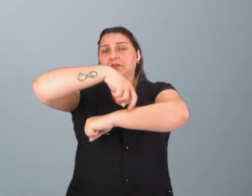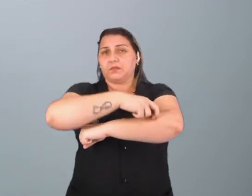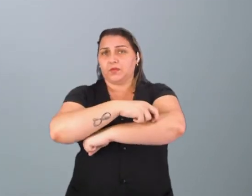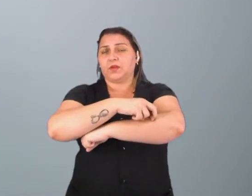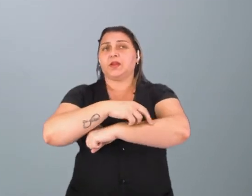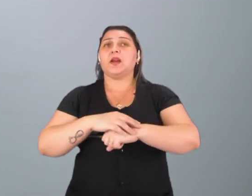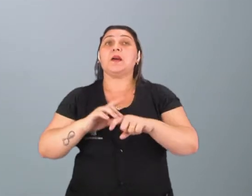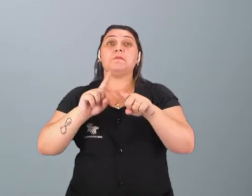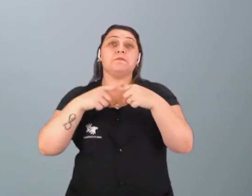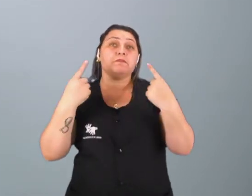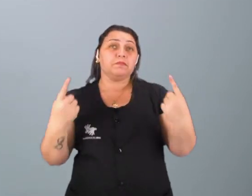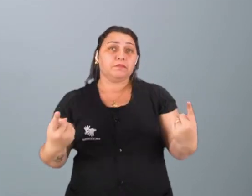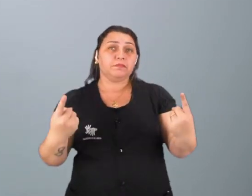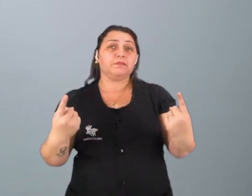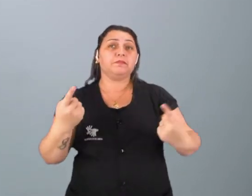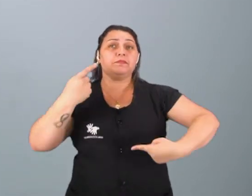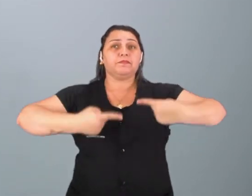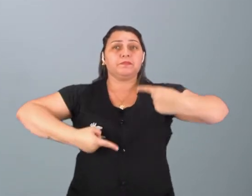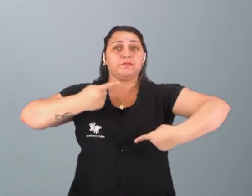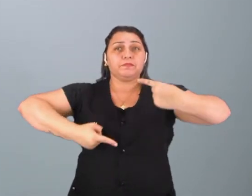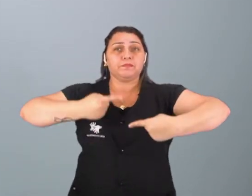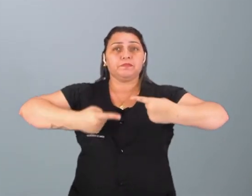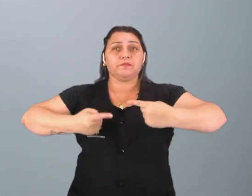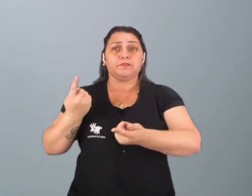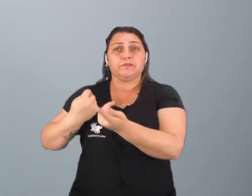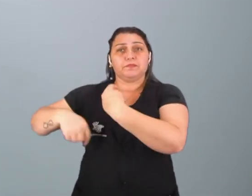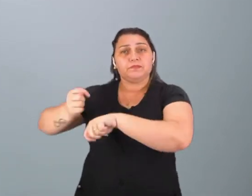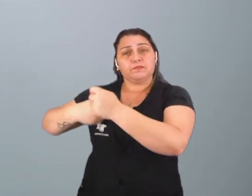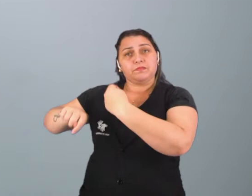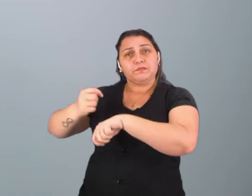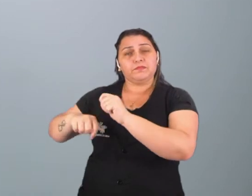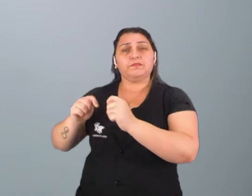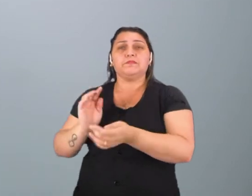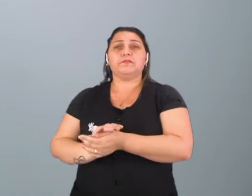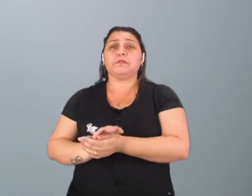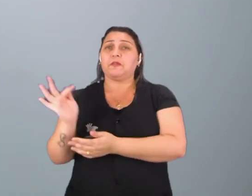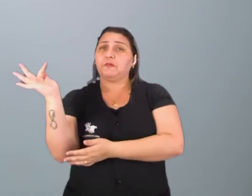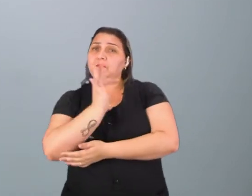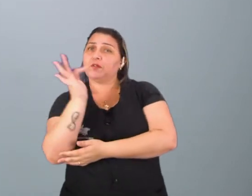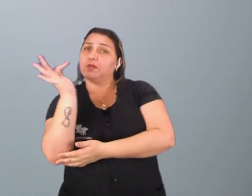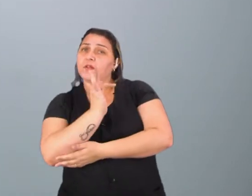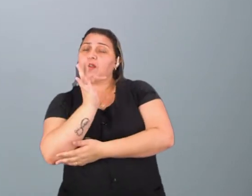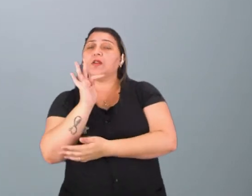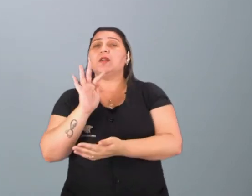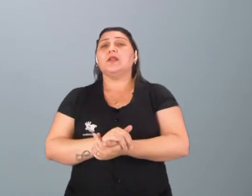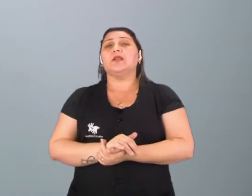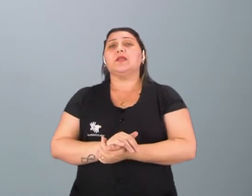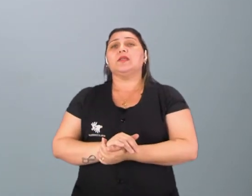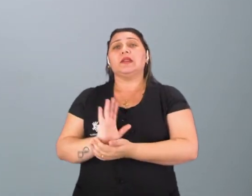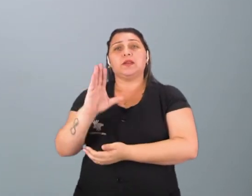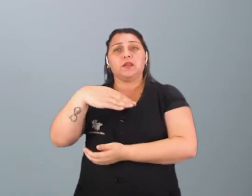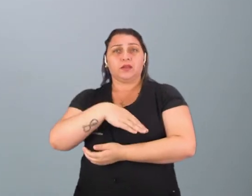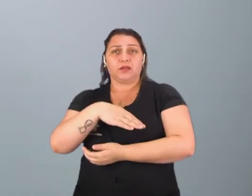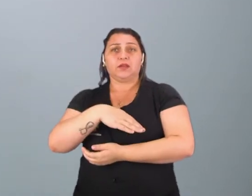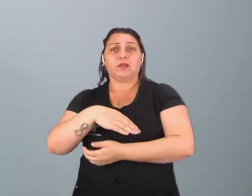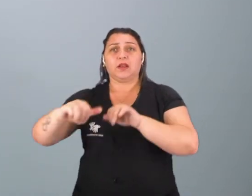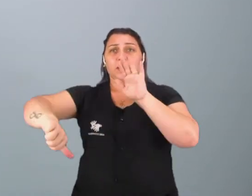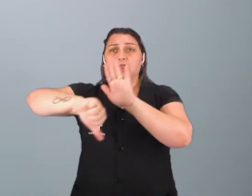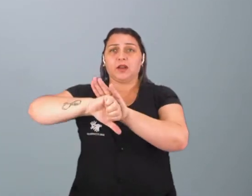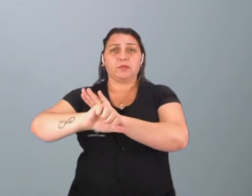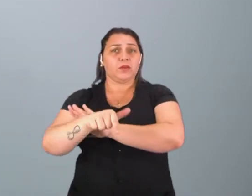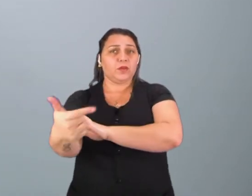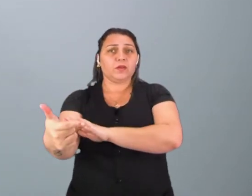títulos, muitas vezes um principal e um auxiliar. O principal traz o tópico, o tema,